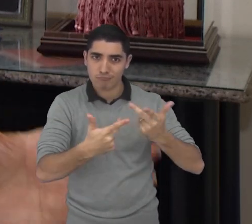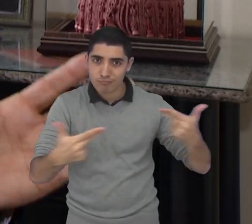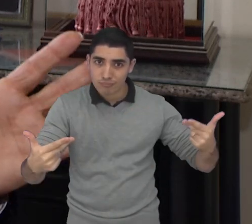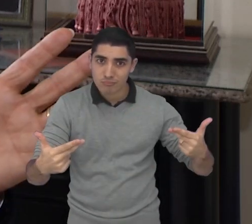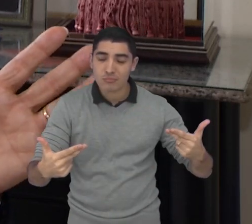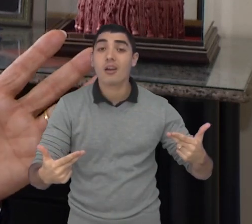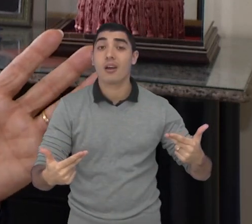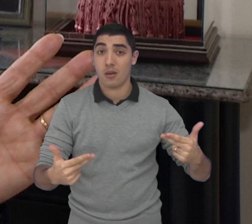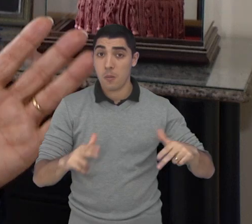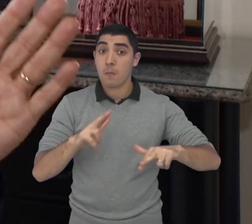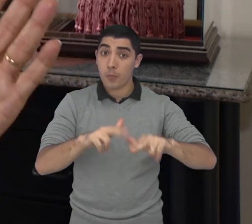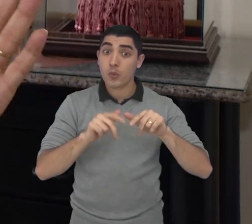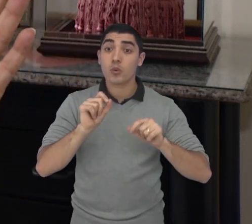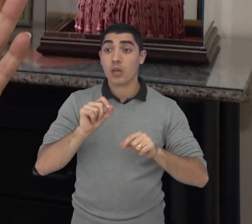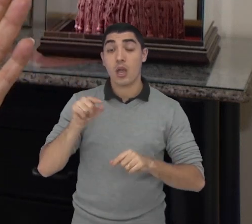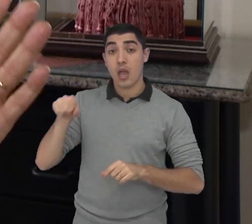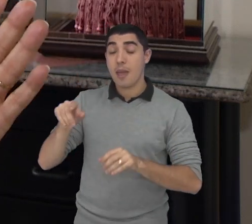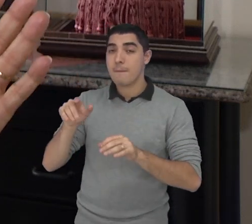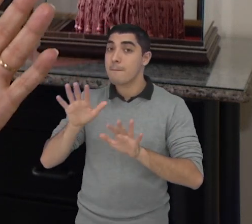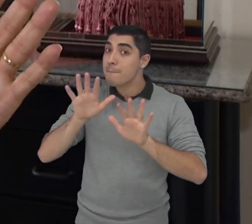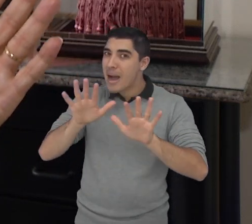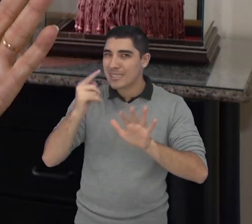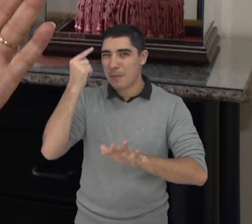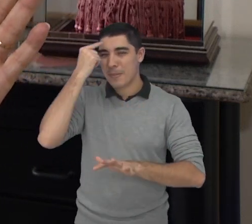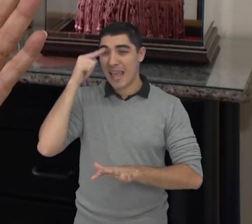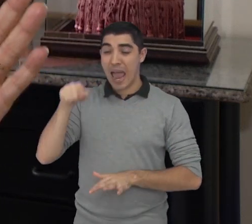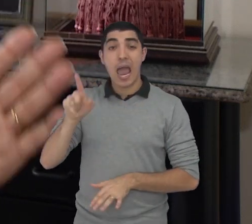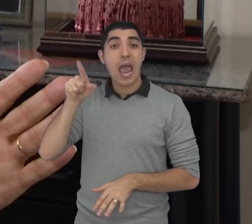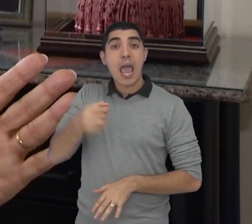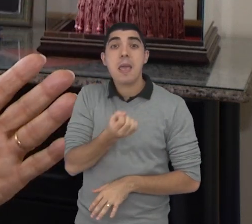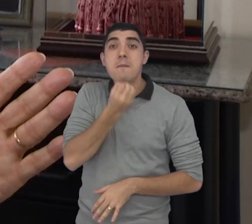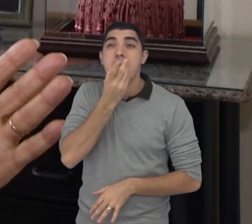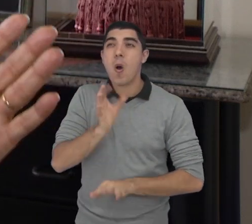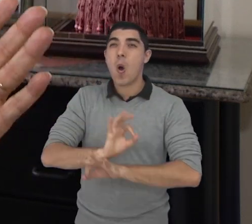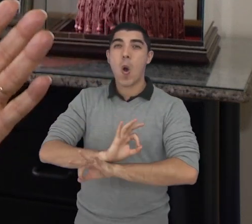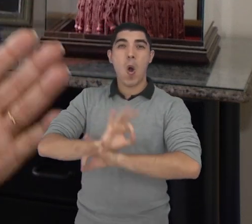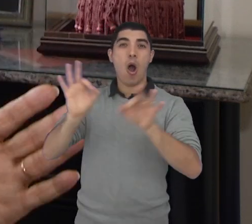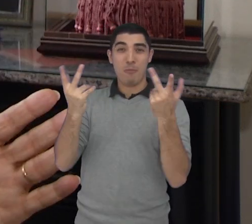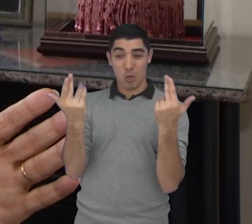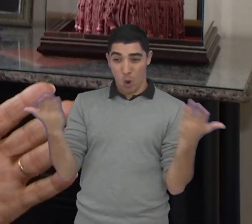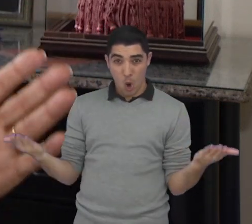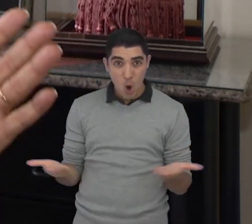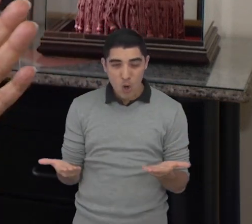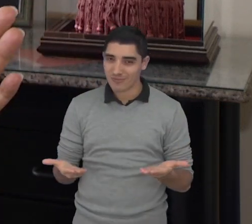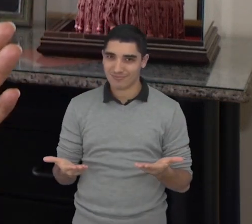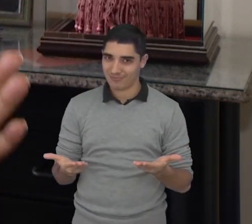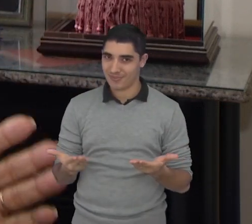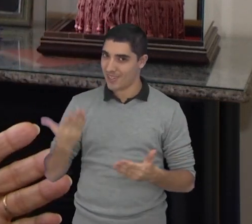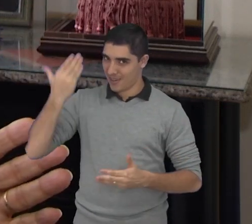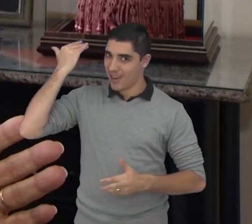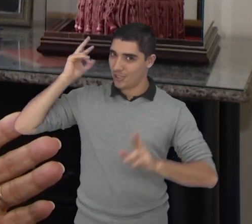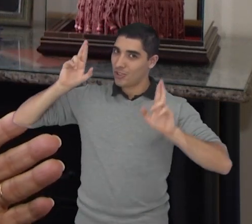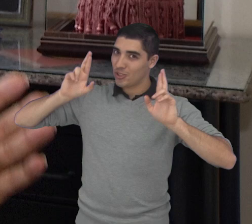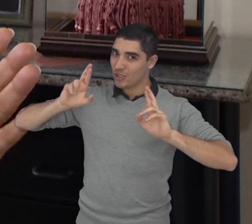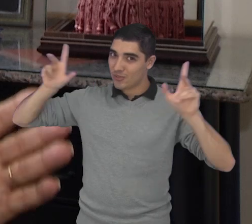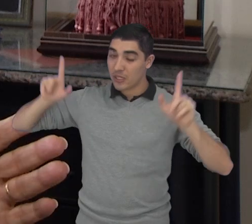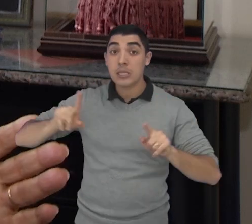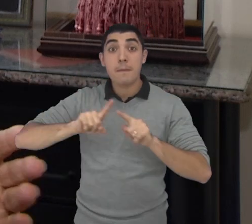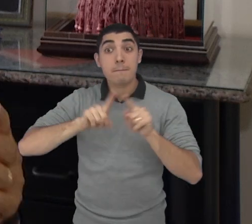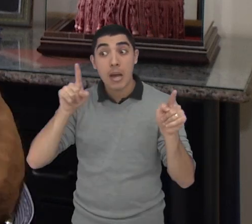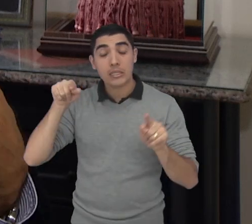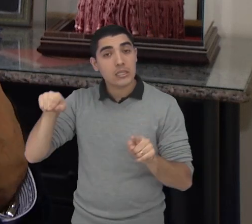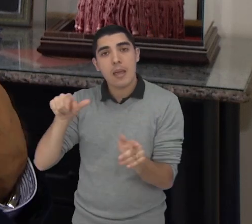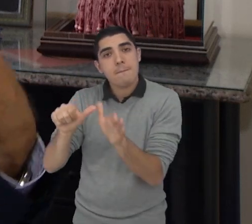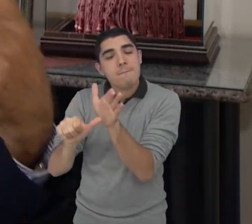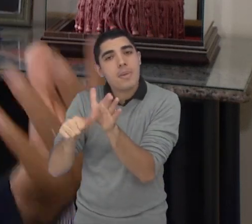individuais, isso tudo tem que ser visto de maneira restrita. Não era como é hoje,